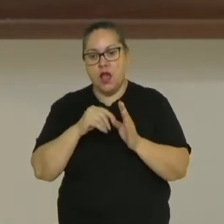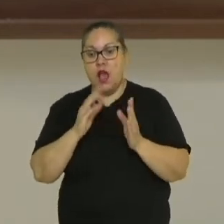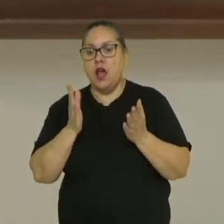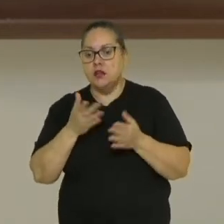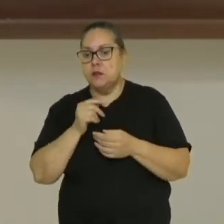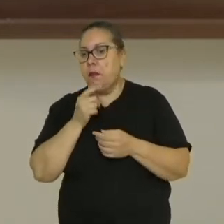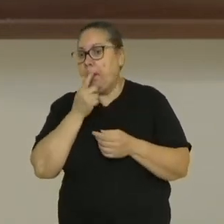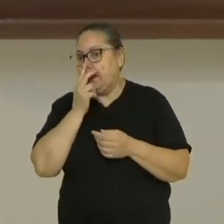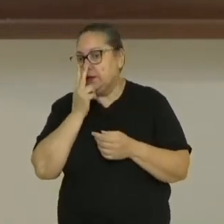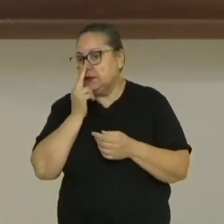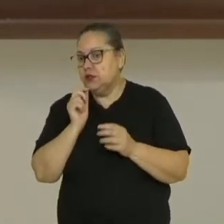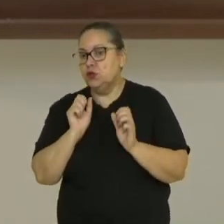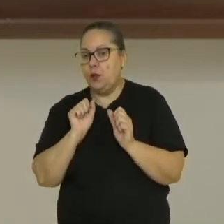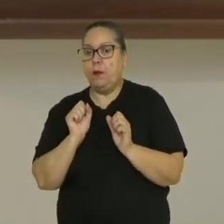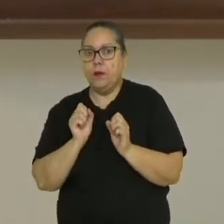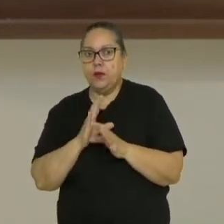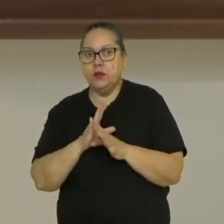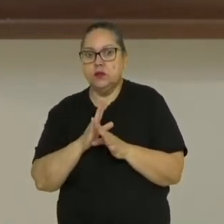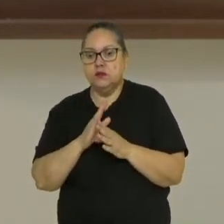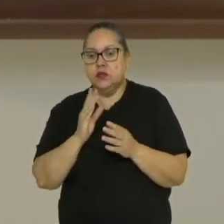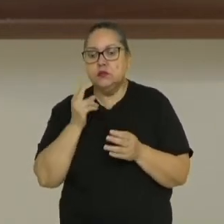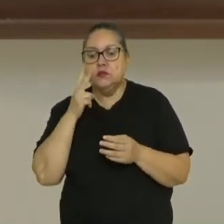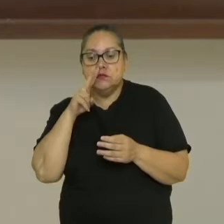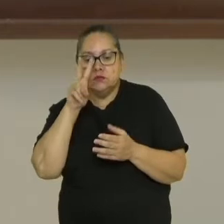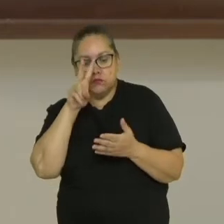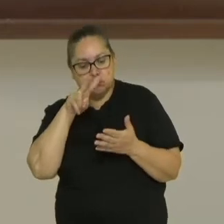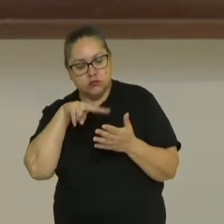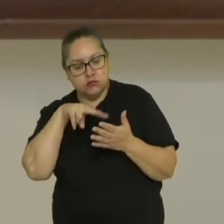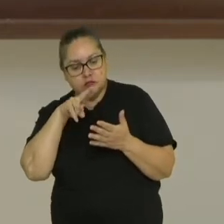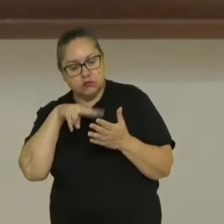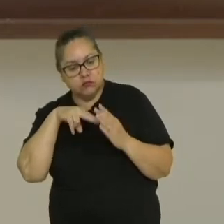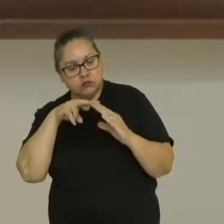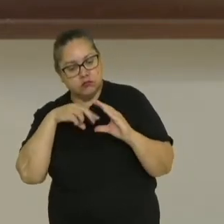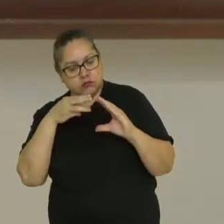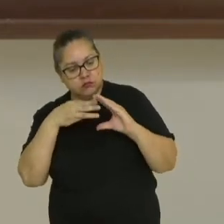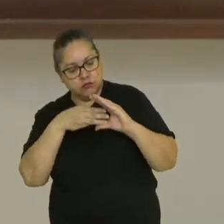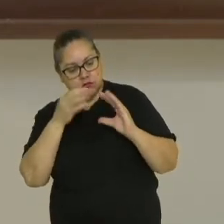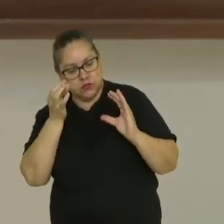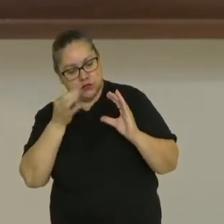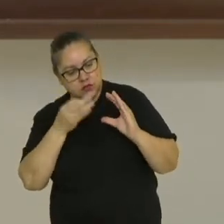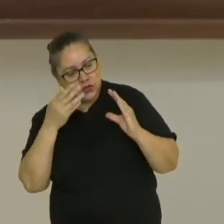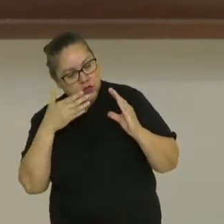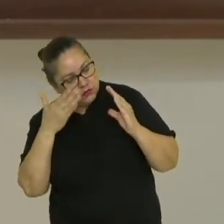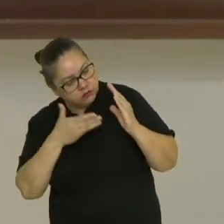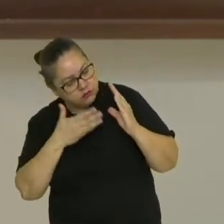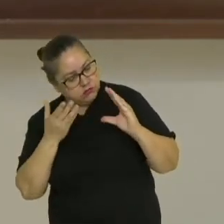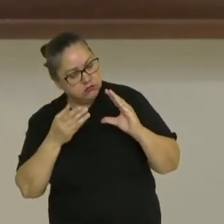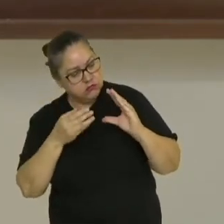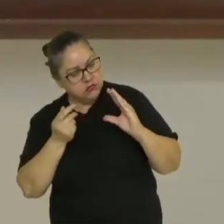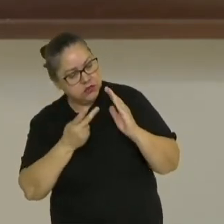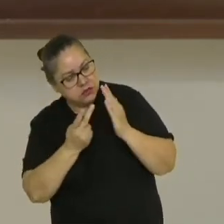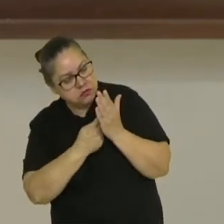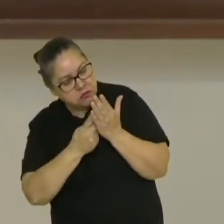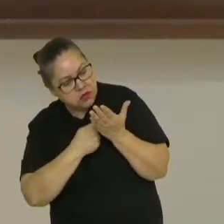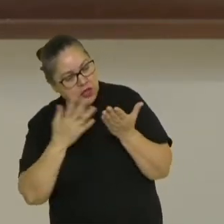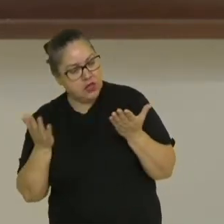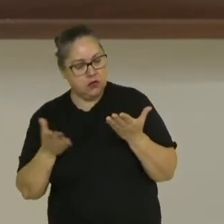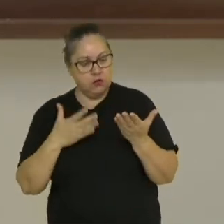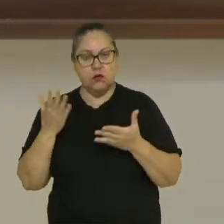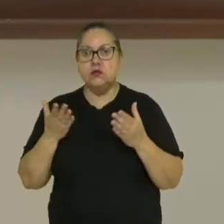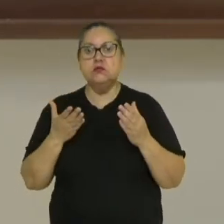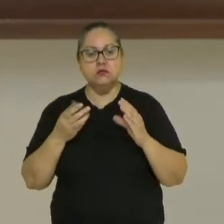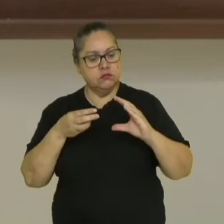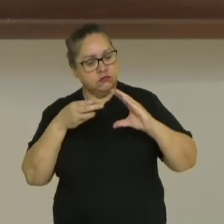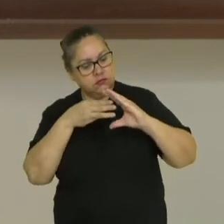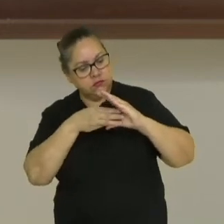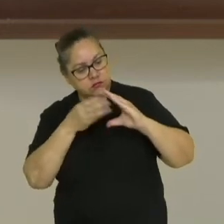que eu estou pronta, vem mecanismos de checagem, vem olhar se está tudo certo, se não está, se teve erro genético ou não teve,